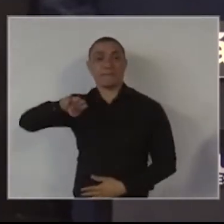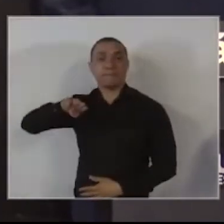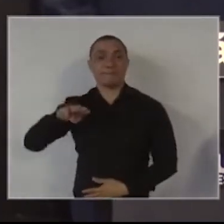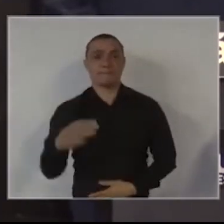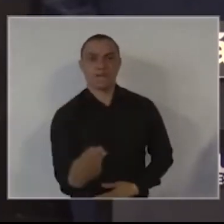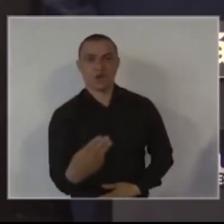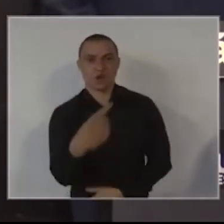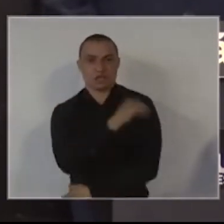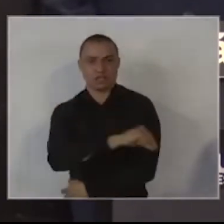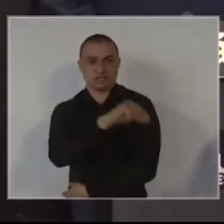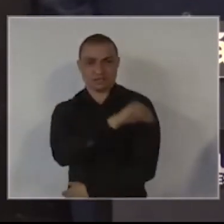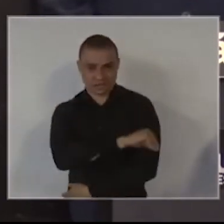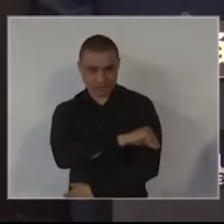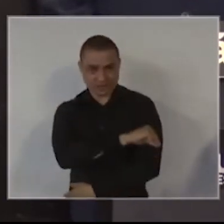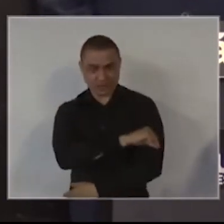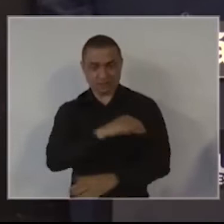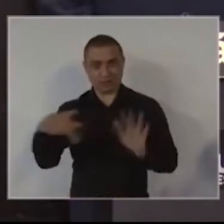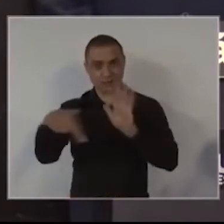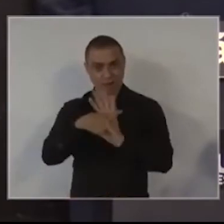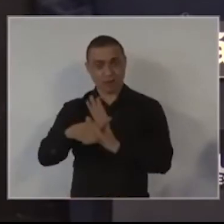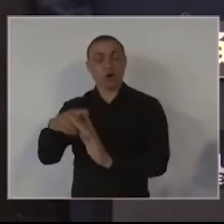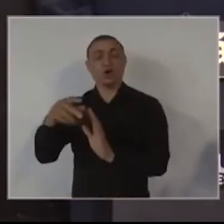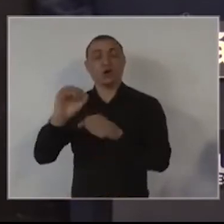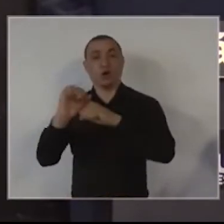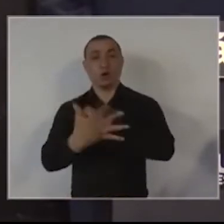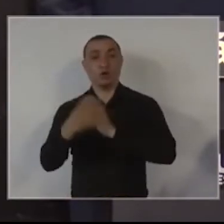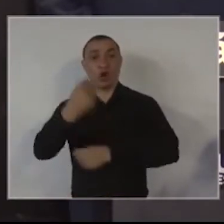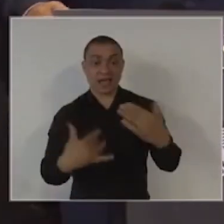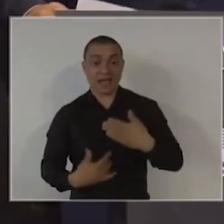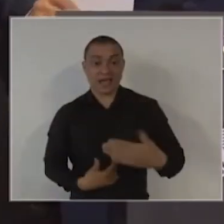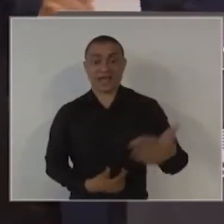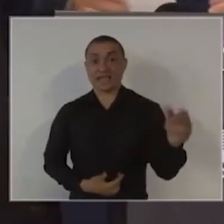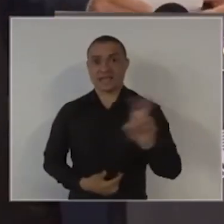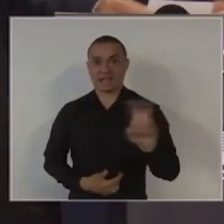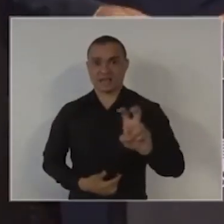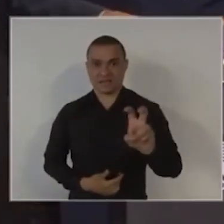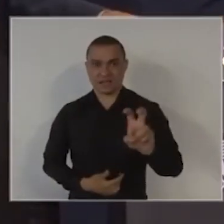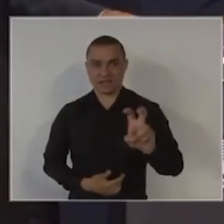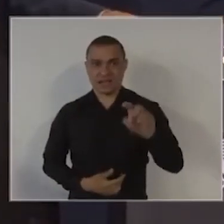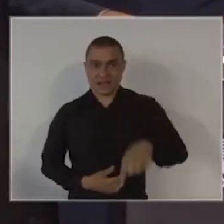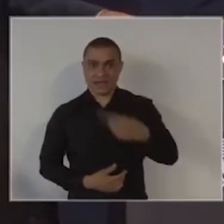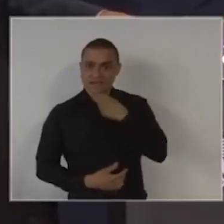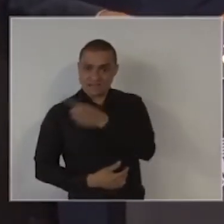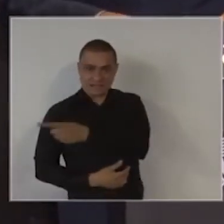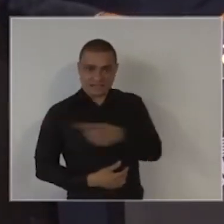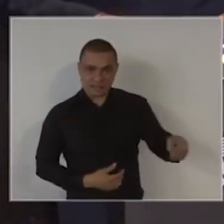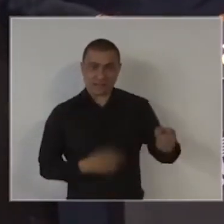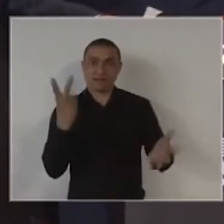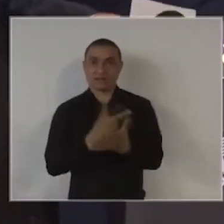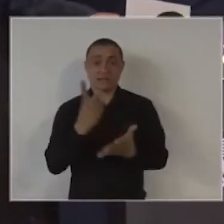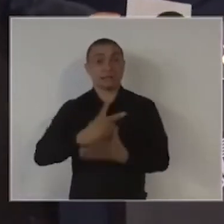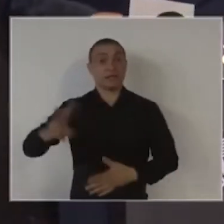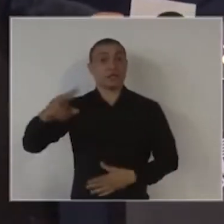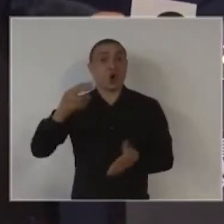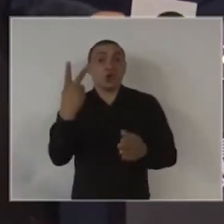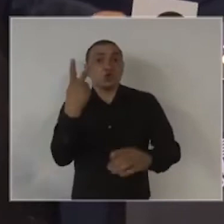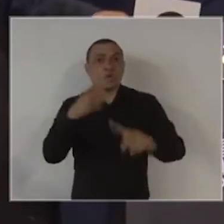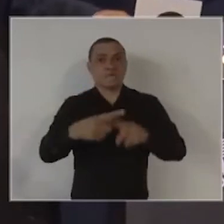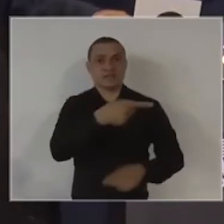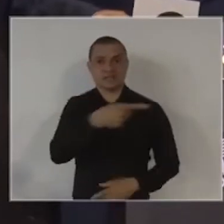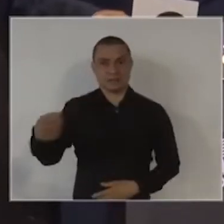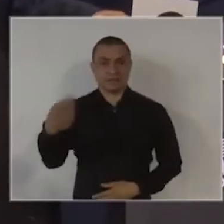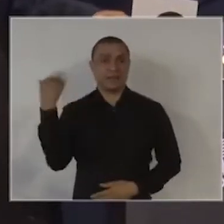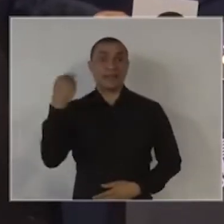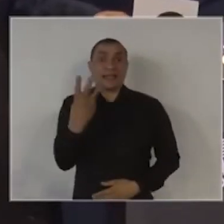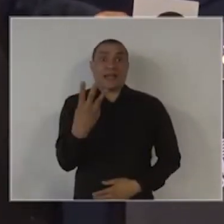da vacina contra a COVID-19 por ano. O governador também anunciou na coletiva que o estado vai receber